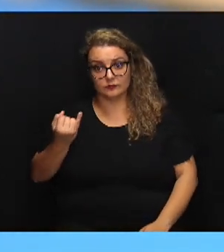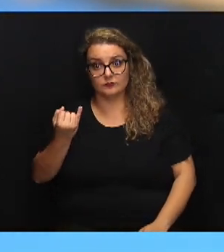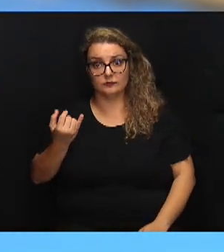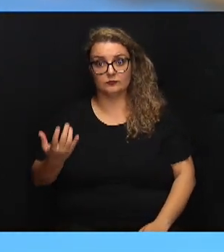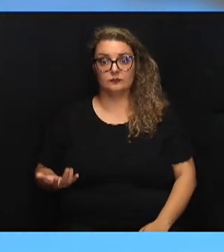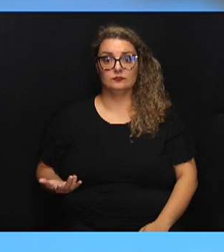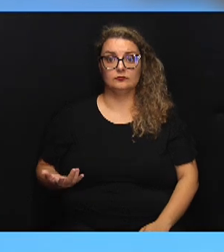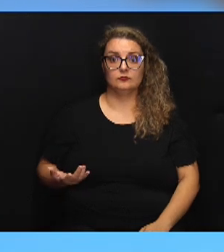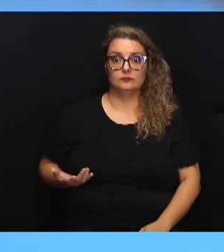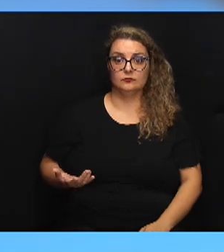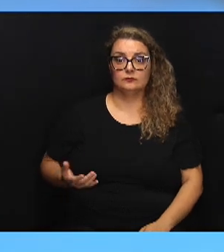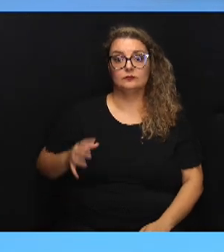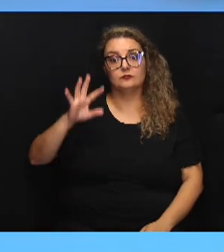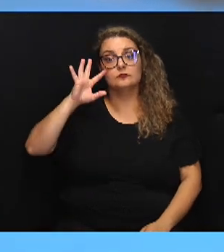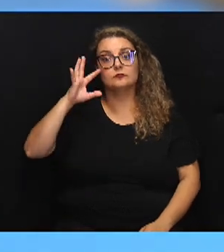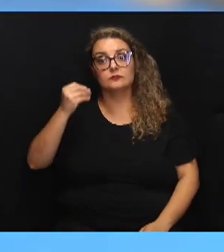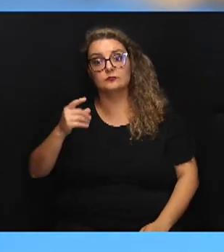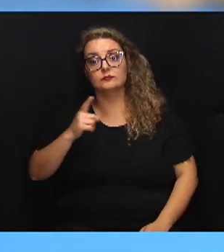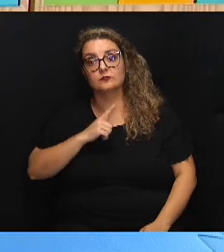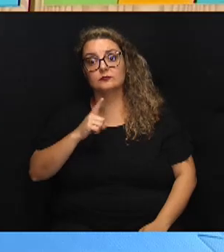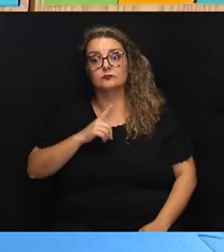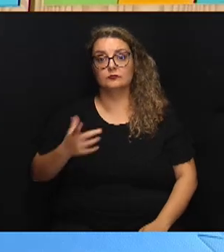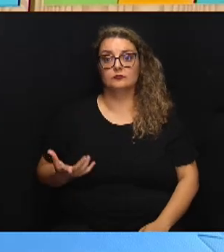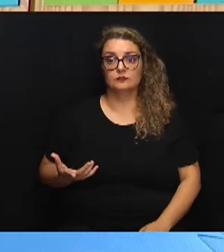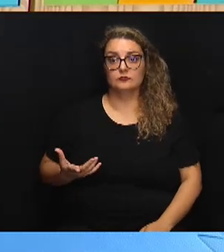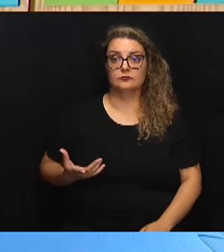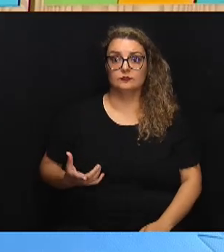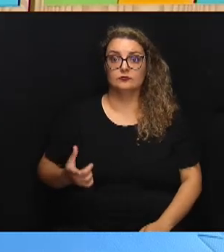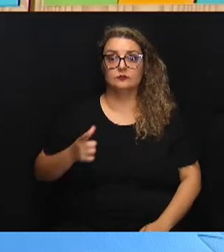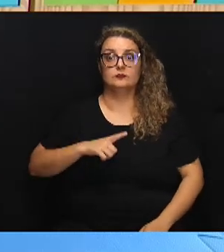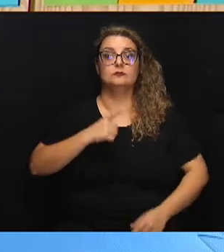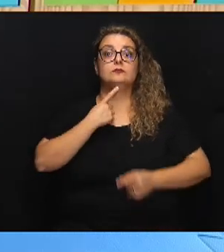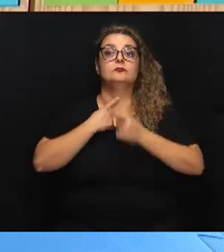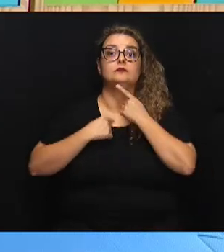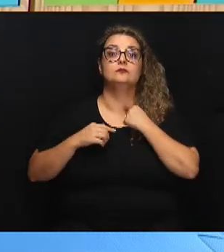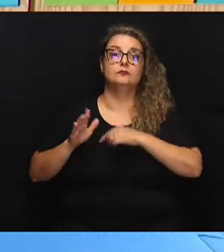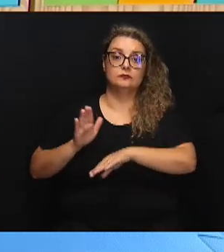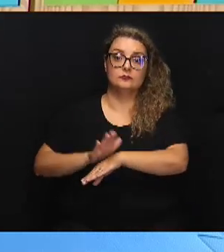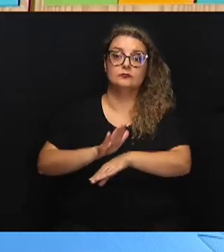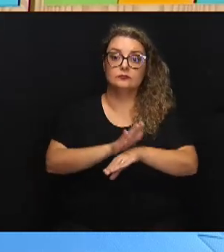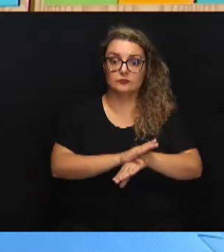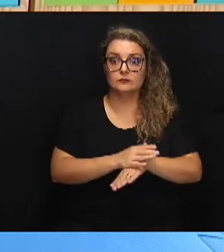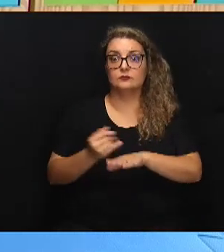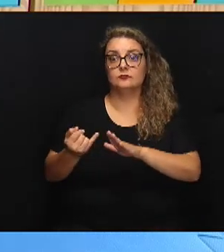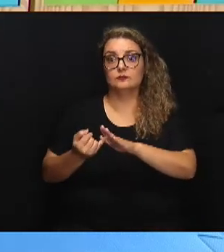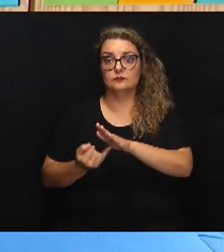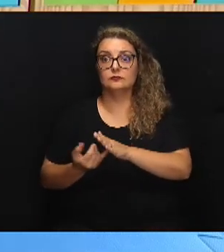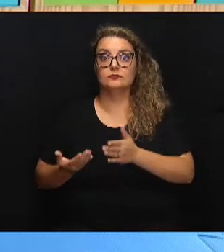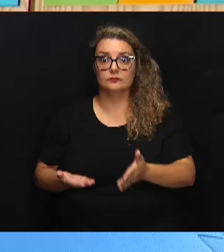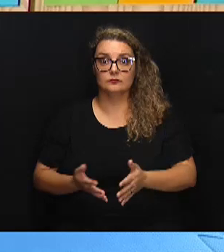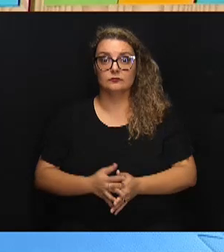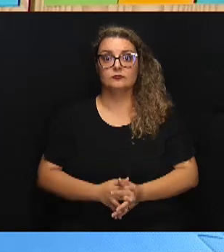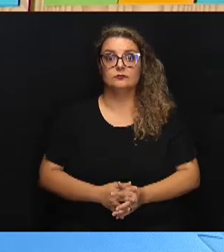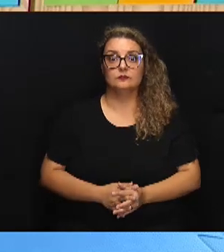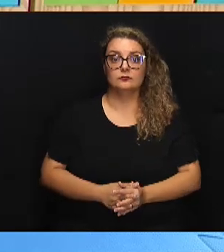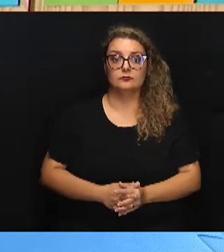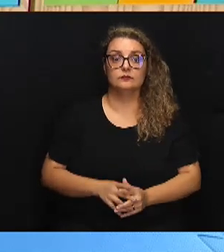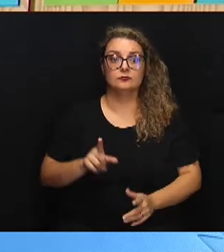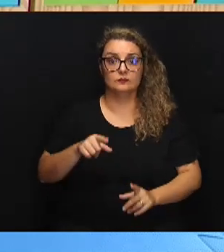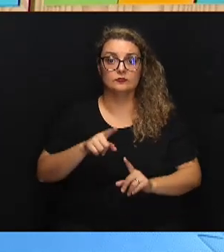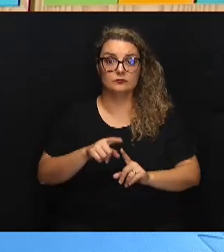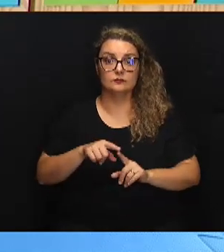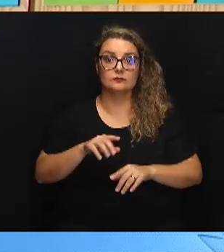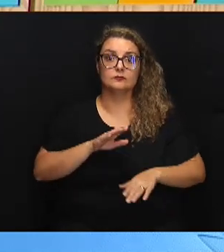esse conhecimento e tenham essa vontade de ajudar instituições assim, porque é esse tipo de